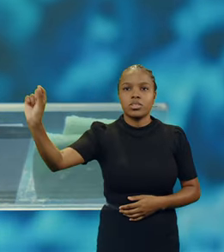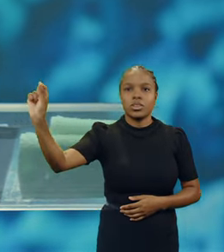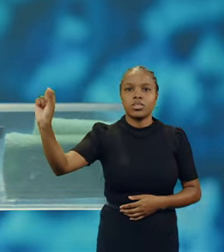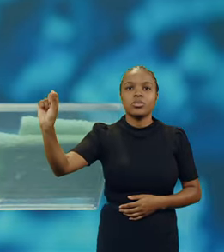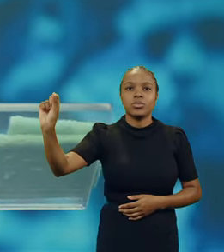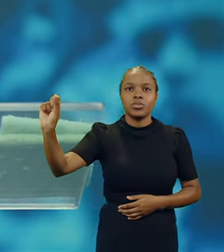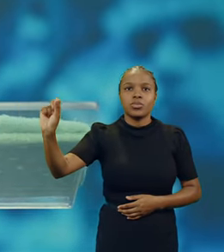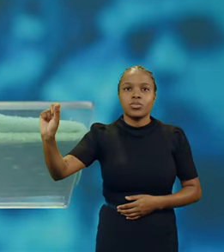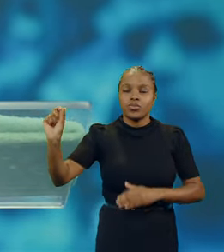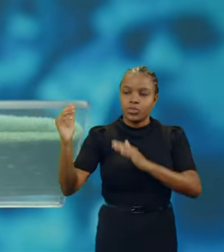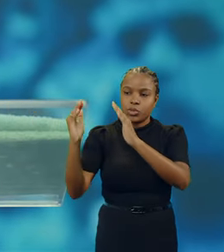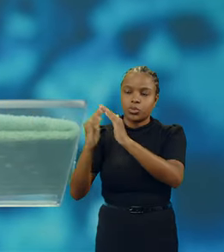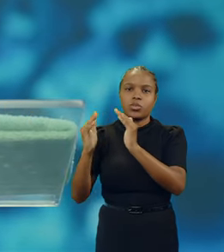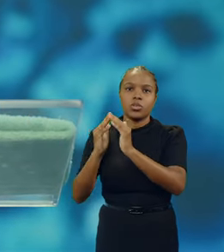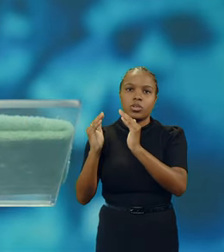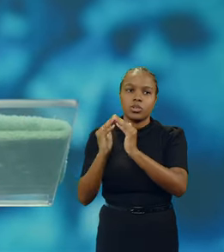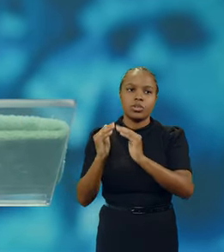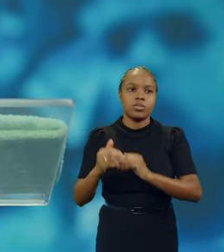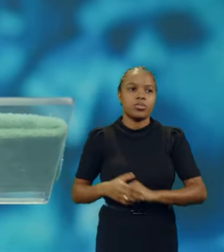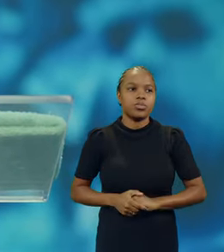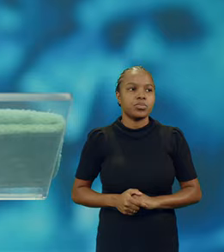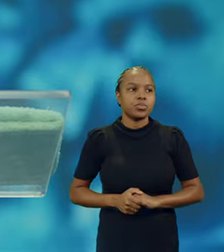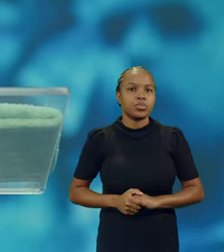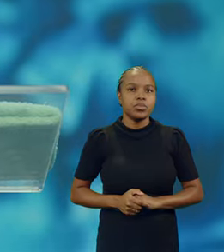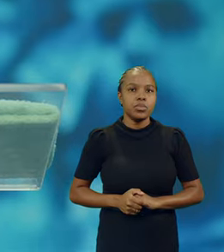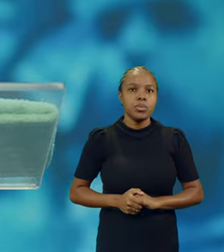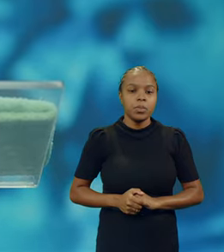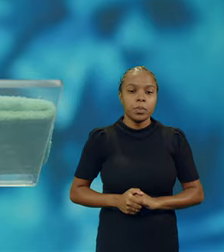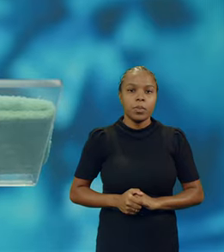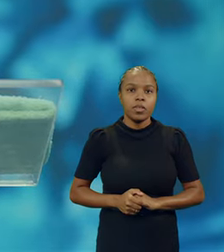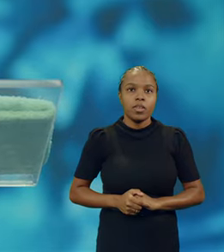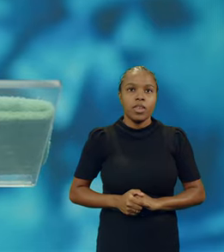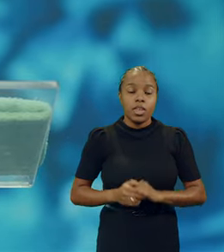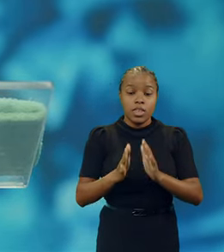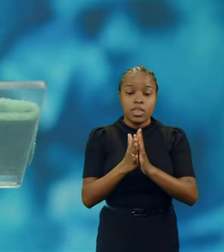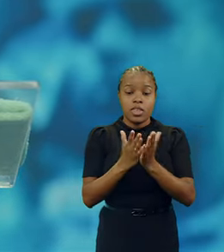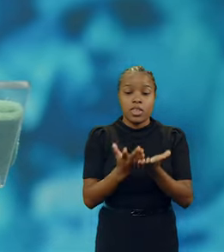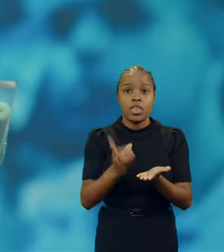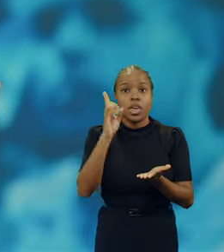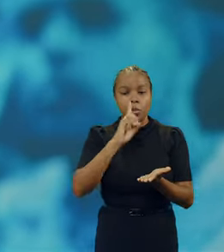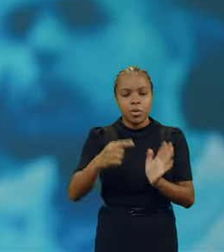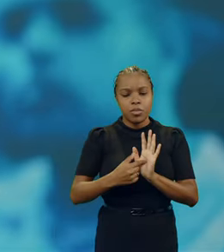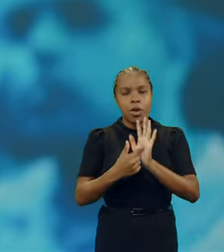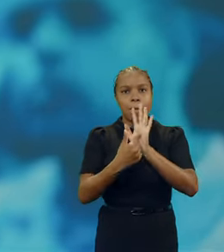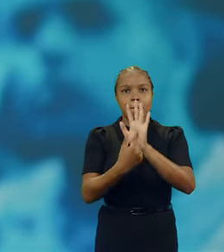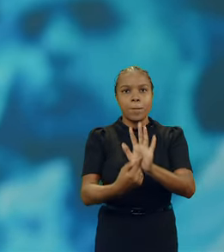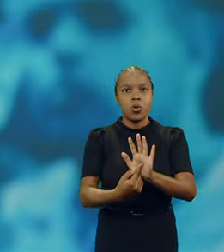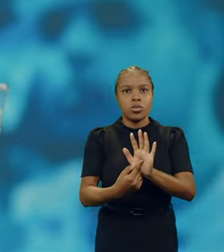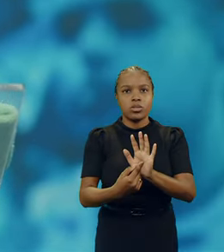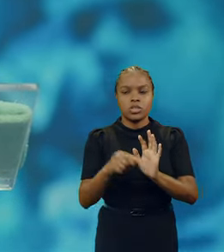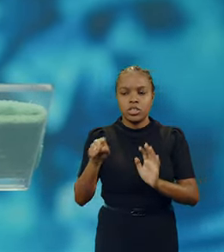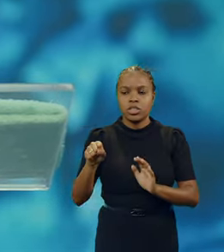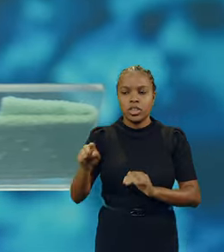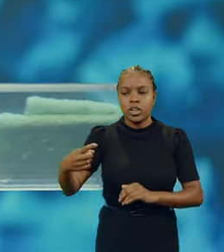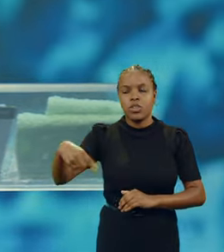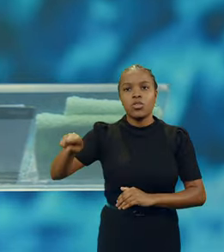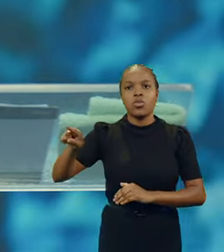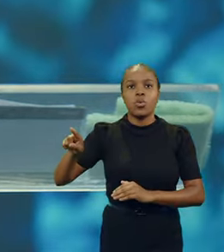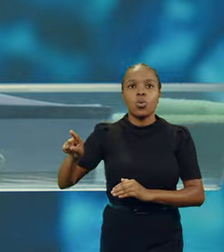da sua casa. E a Bíblia mostra que ele foi morar em Adulão, uma